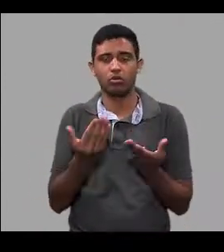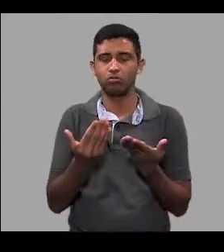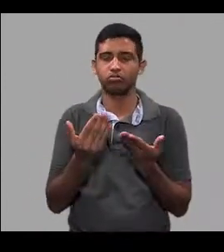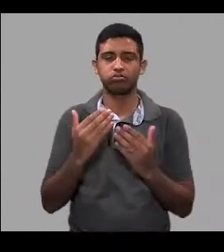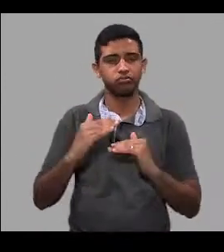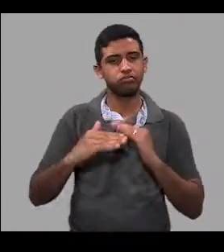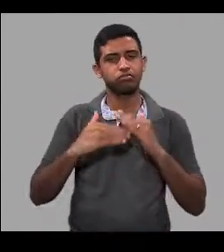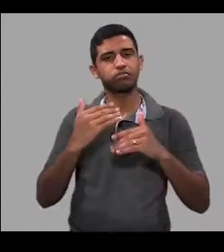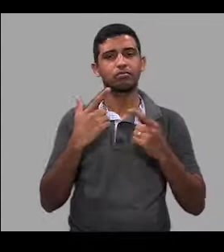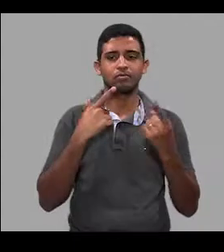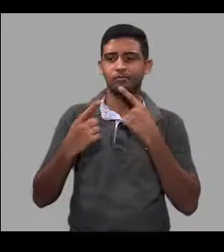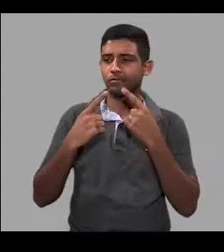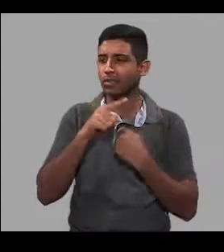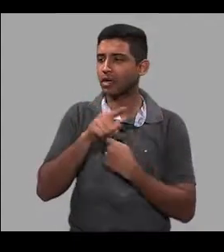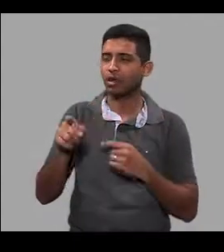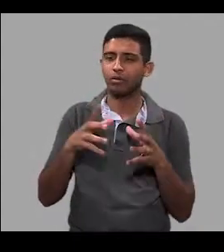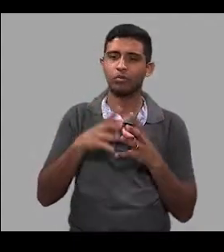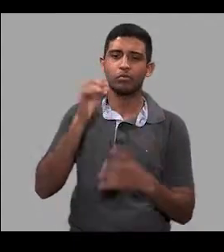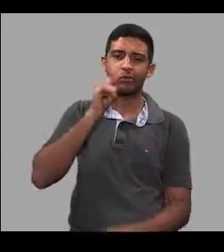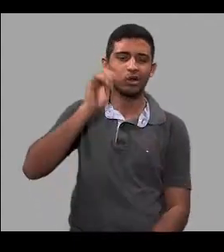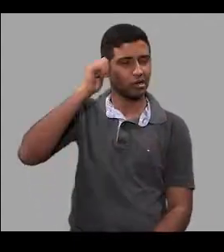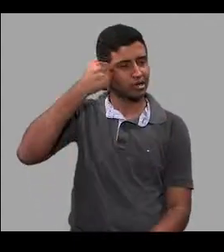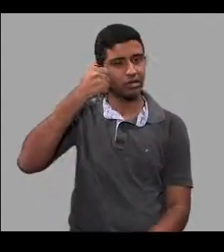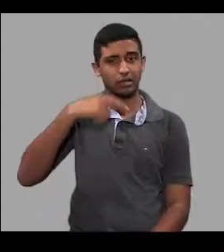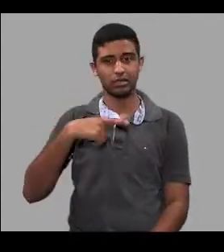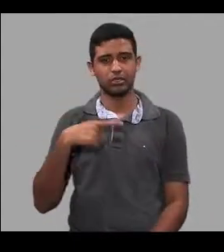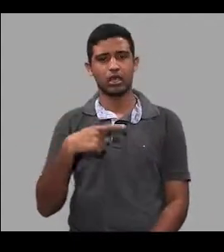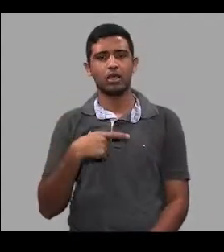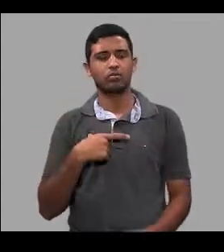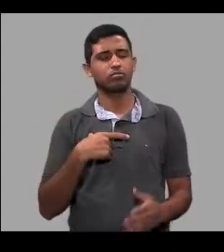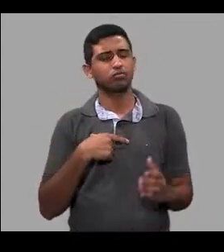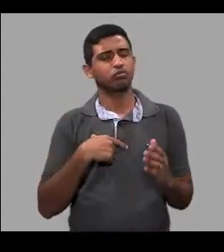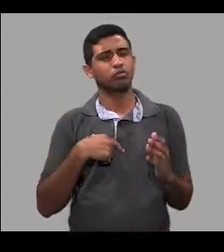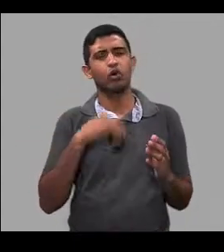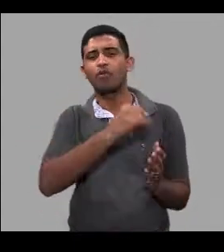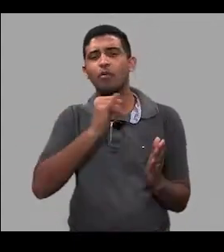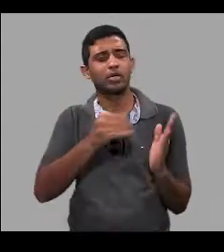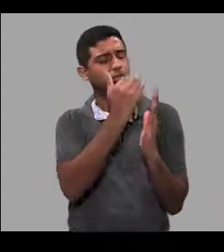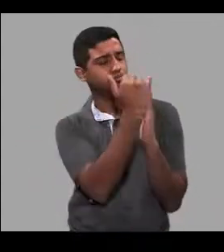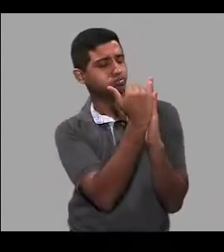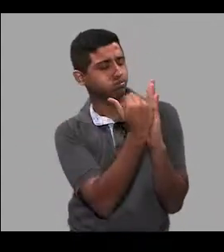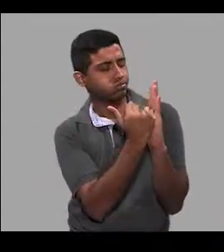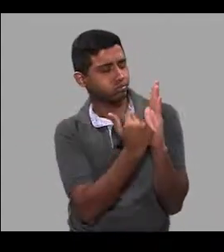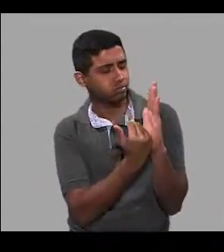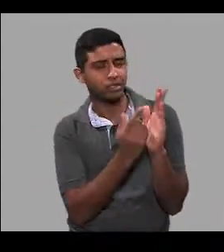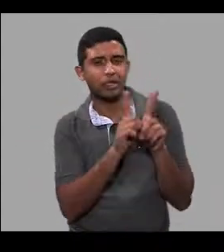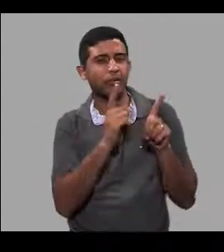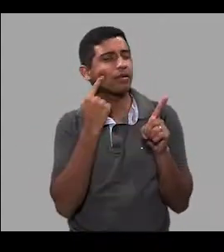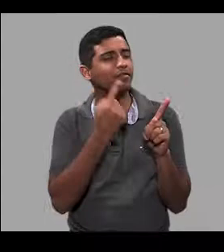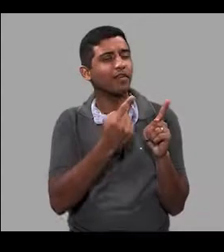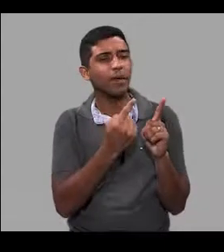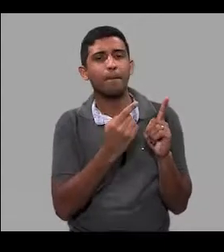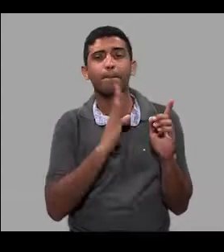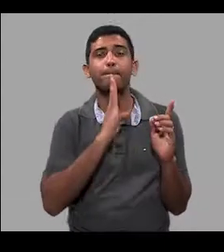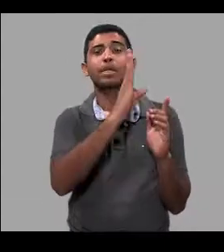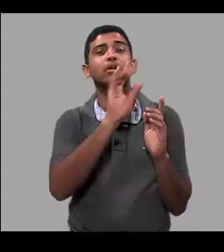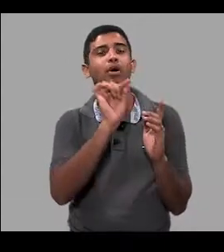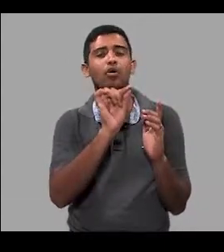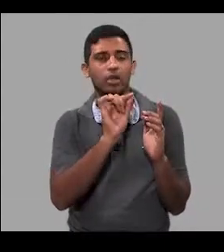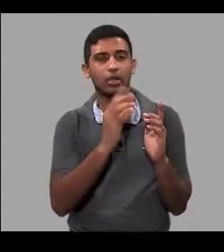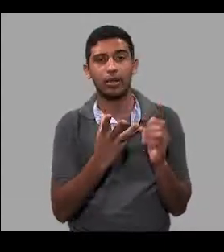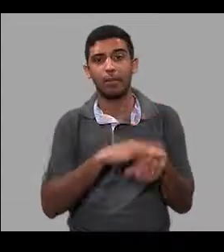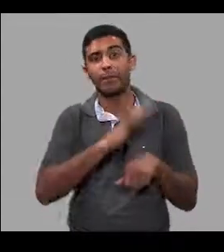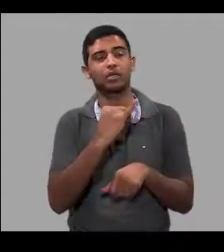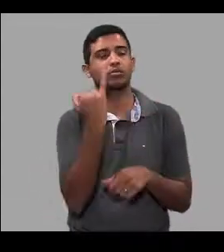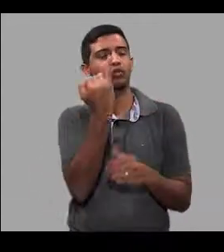nesse momento, de discutir com as mulheres negras o conteúdo dessas emendas, ranquear prioridades, porque nós sabemos, de maneira realista, que